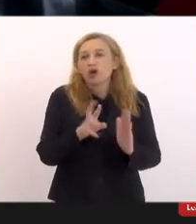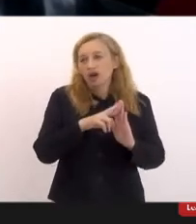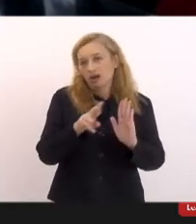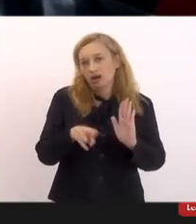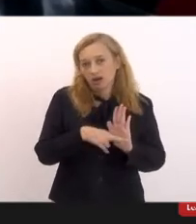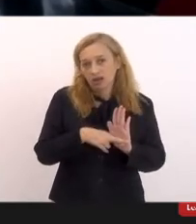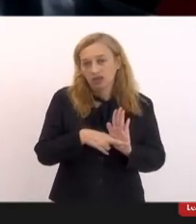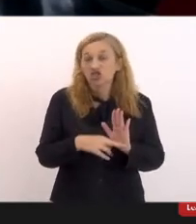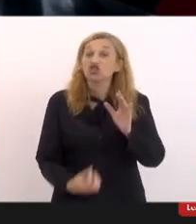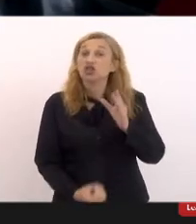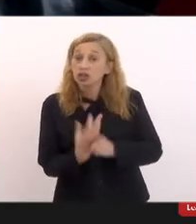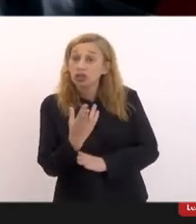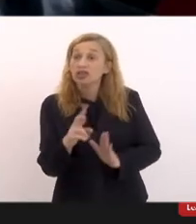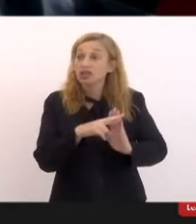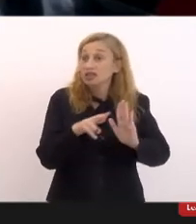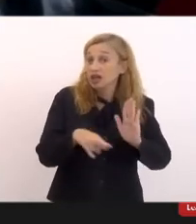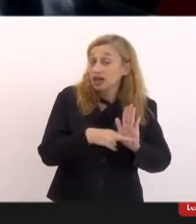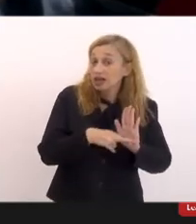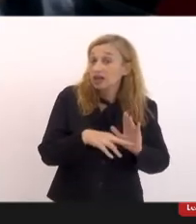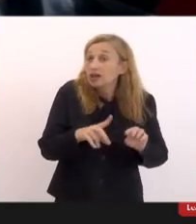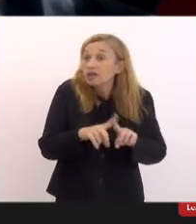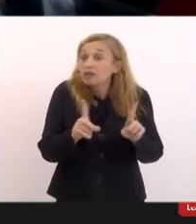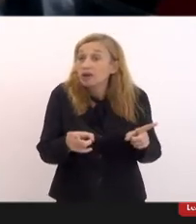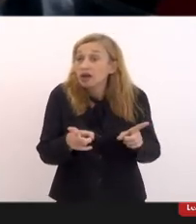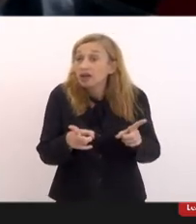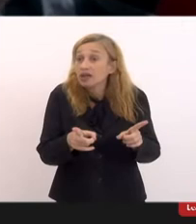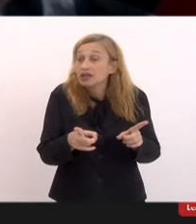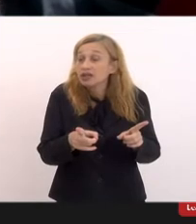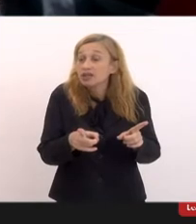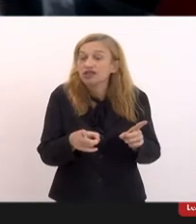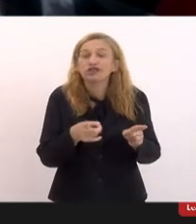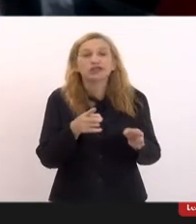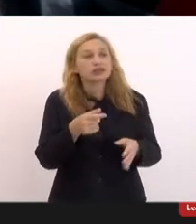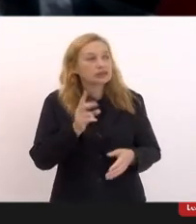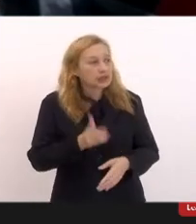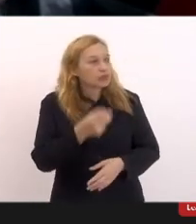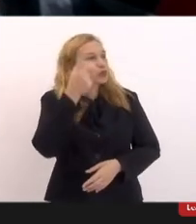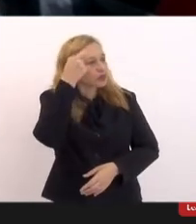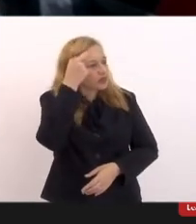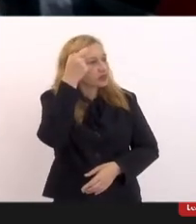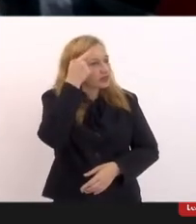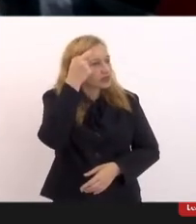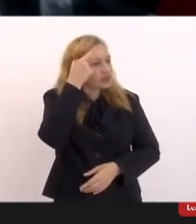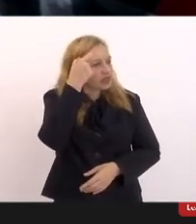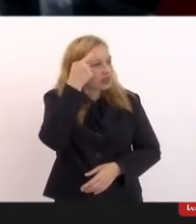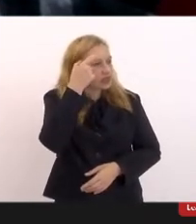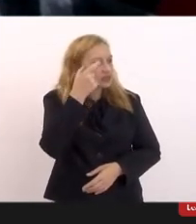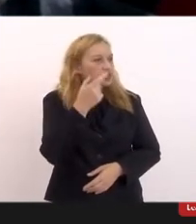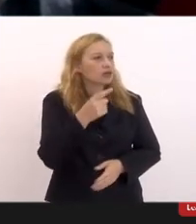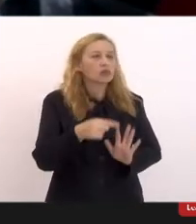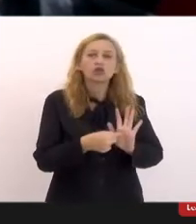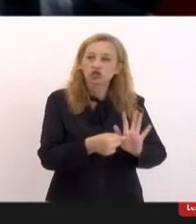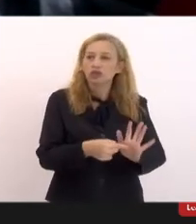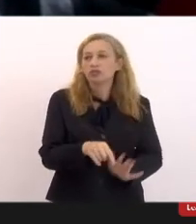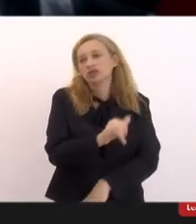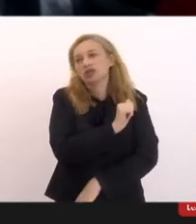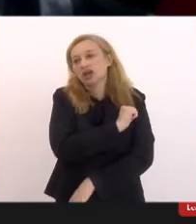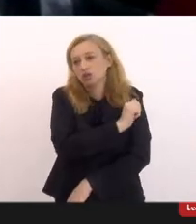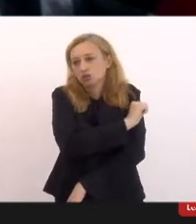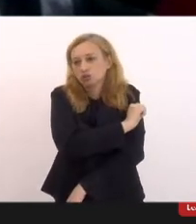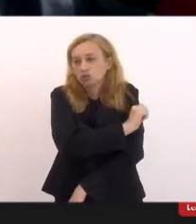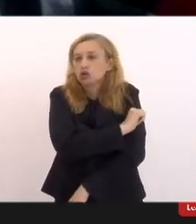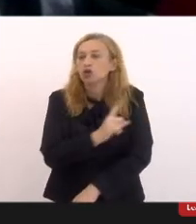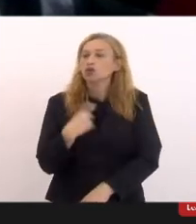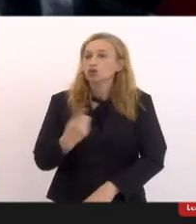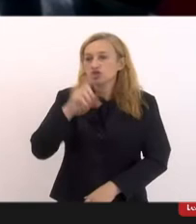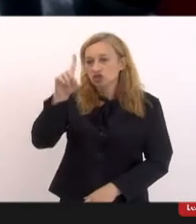as regras, mas a gente tem que fazer um trabalho de conscientização com esses alunos. E isso, nossos